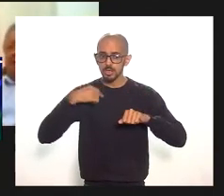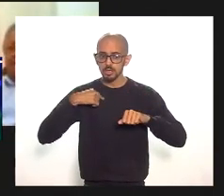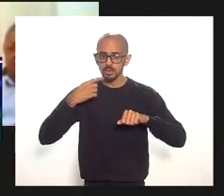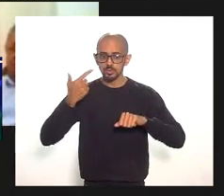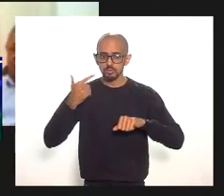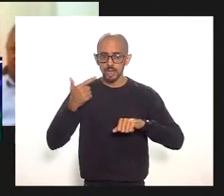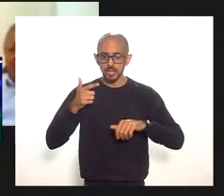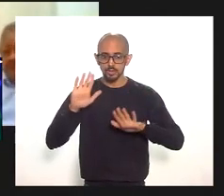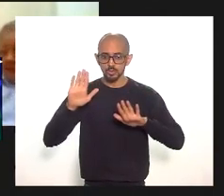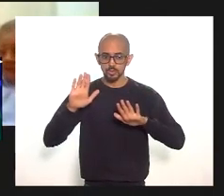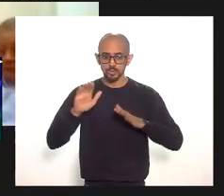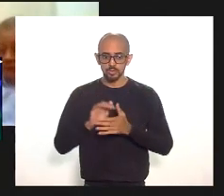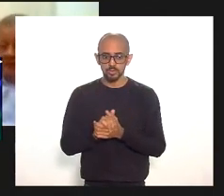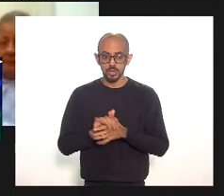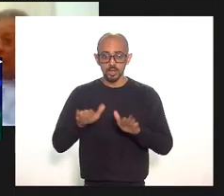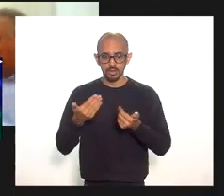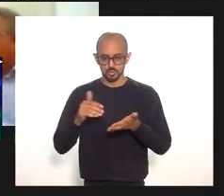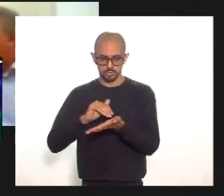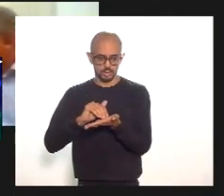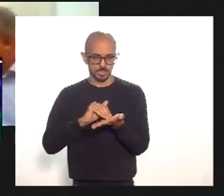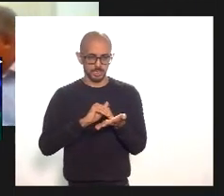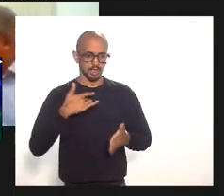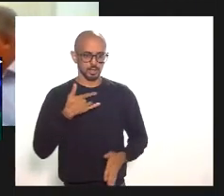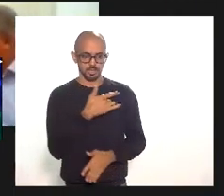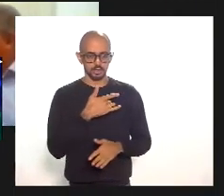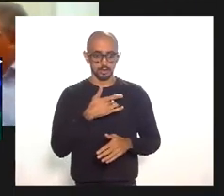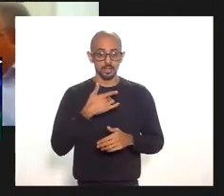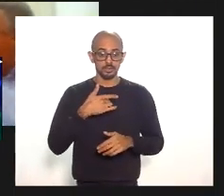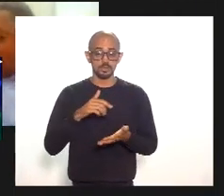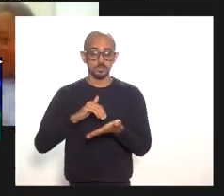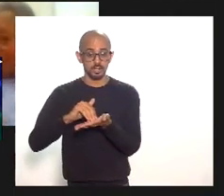Da Secretaria de Educação, mas não tem nada na CCJ.